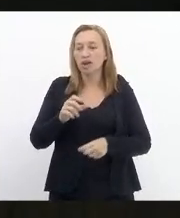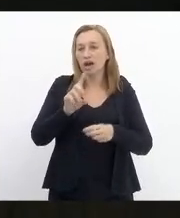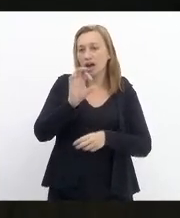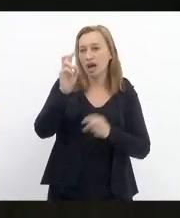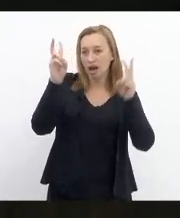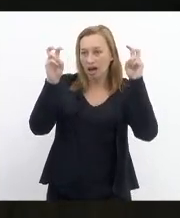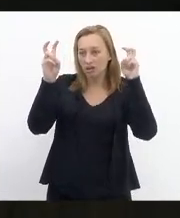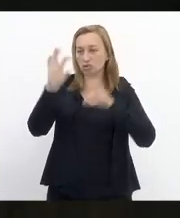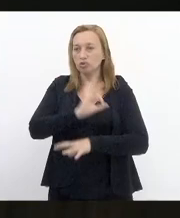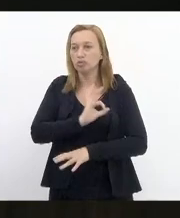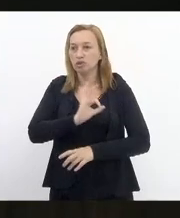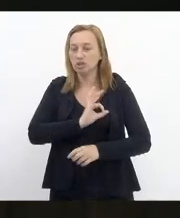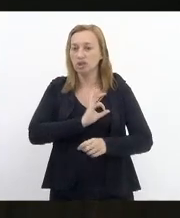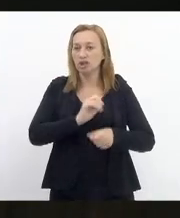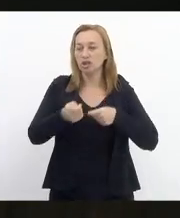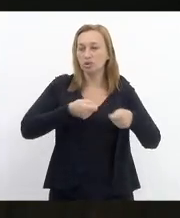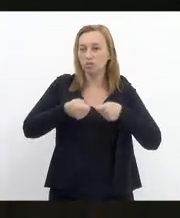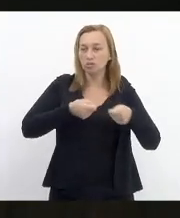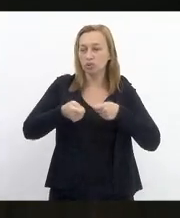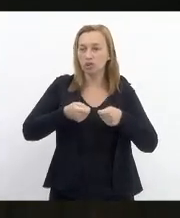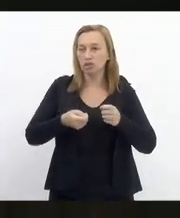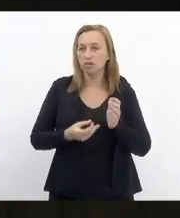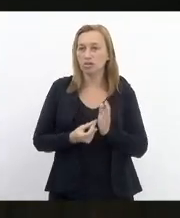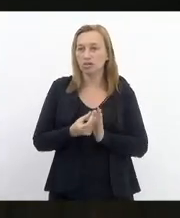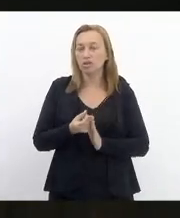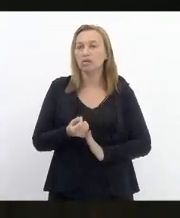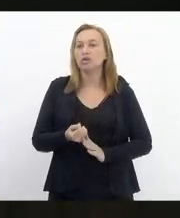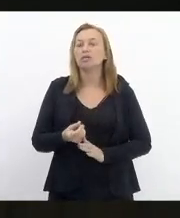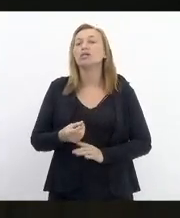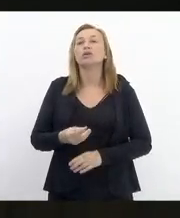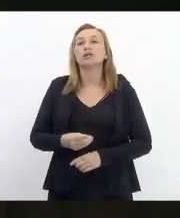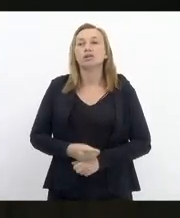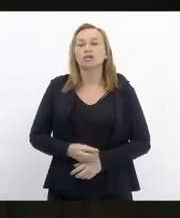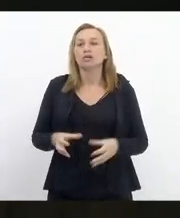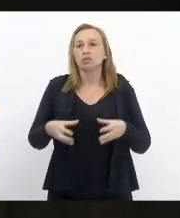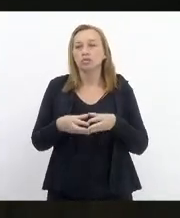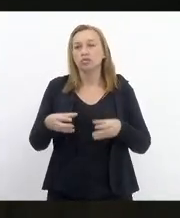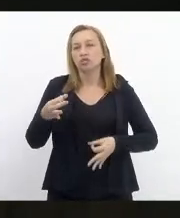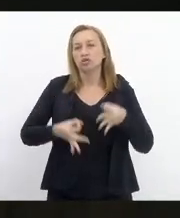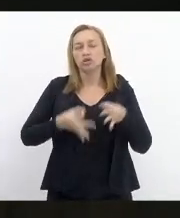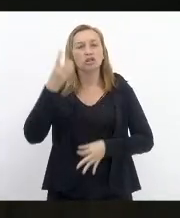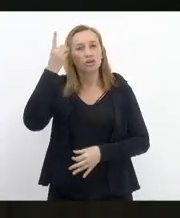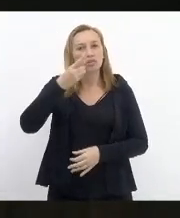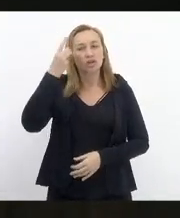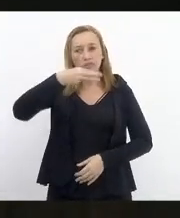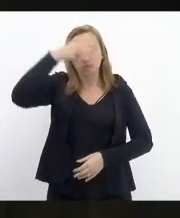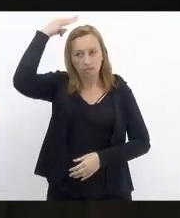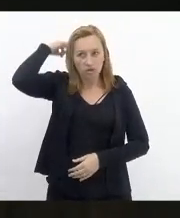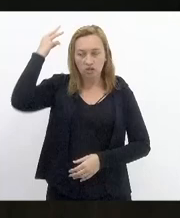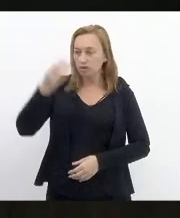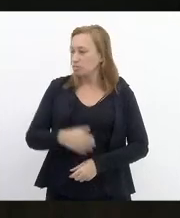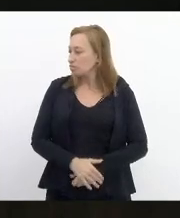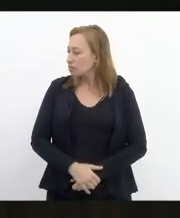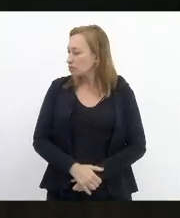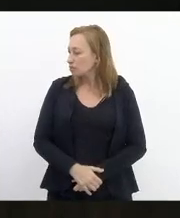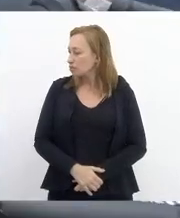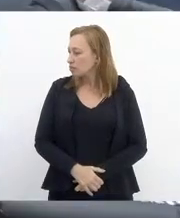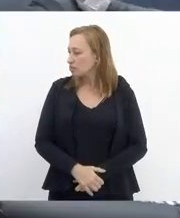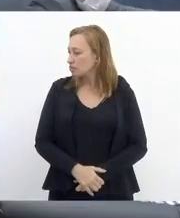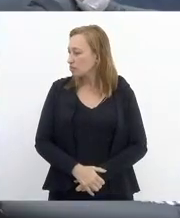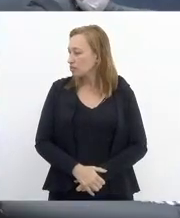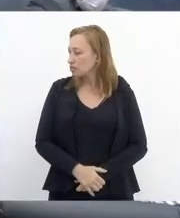de Orçamento, Finanças, Fiscalização Financeira e Controle. Para emitir parecer pela Comissão de Constituição e Justiça, deputado Márcio Pacheco.